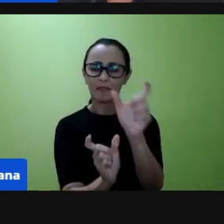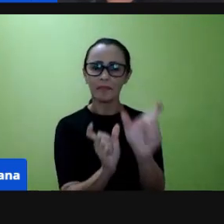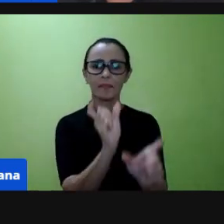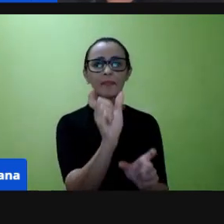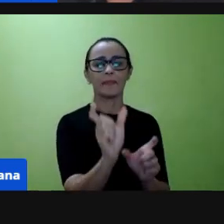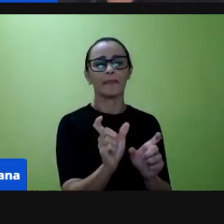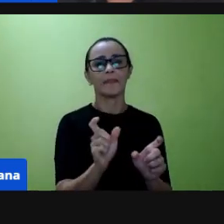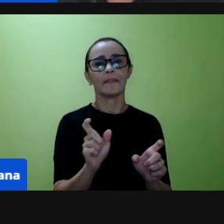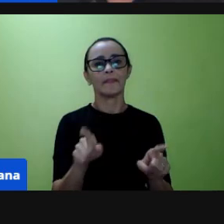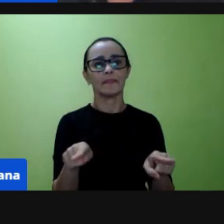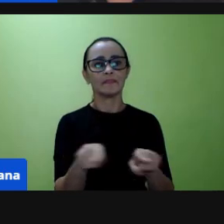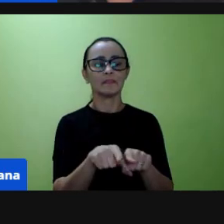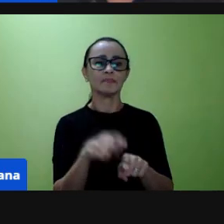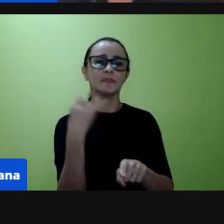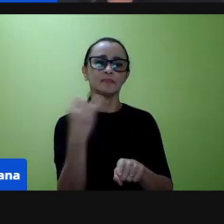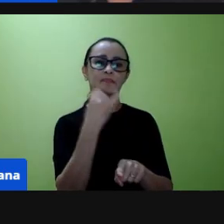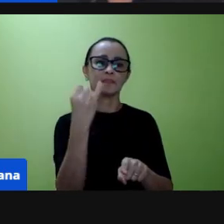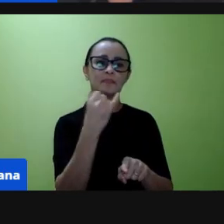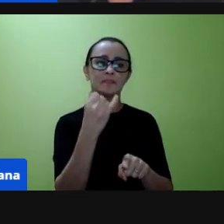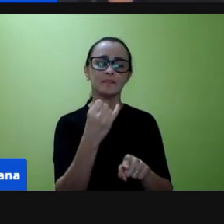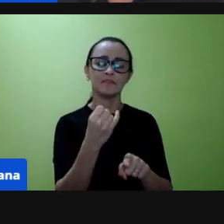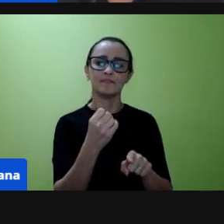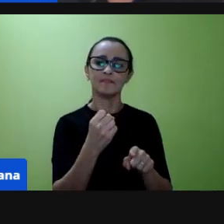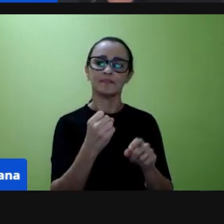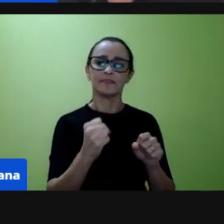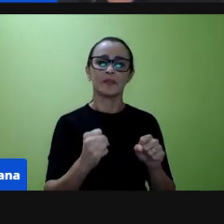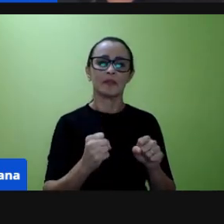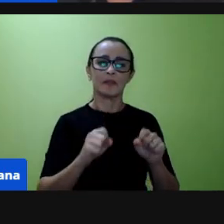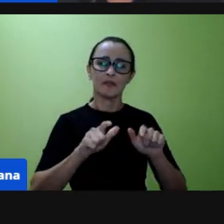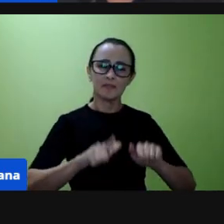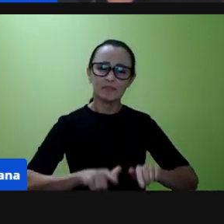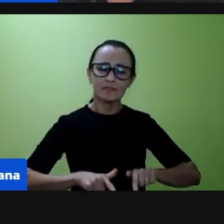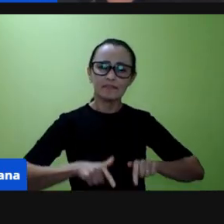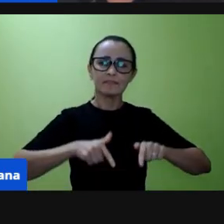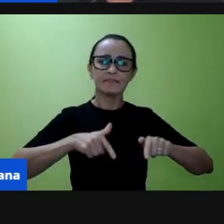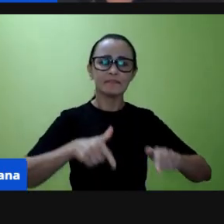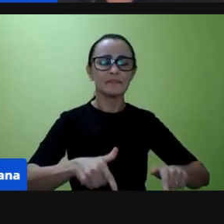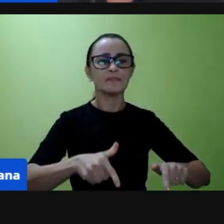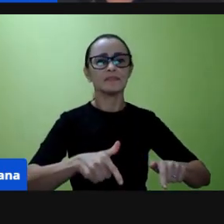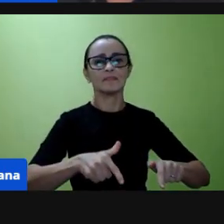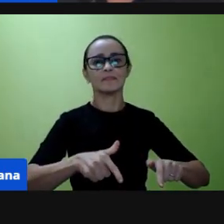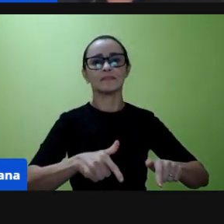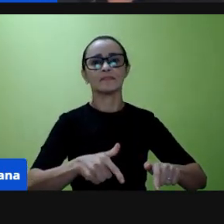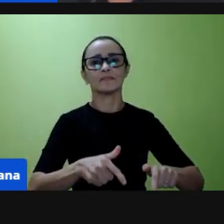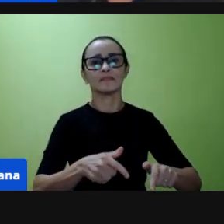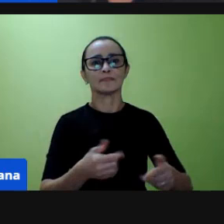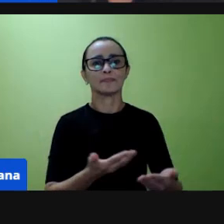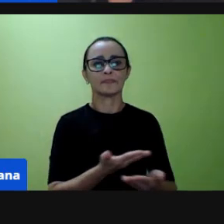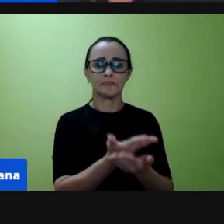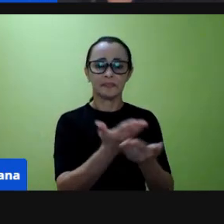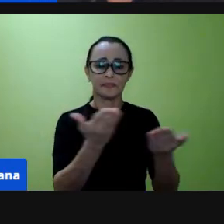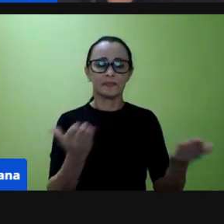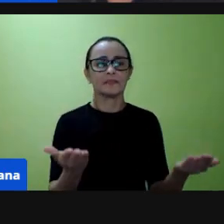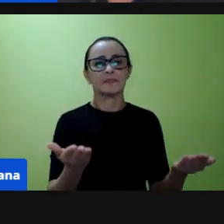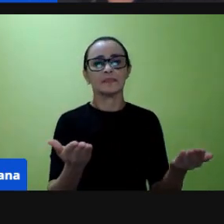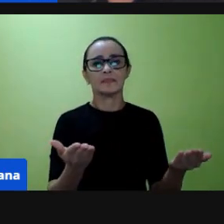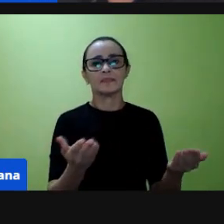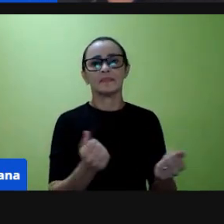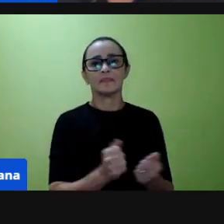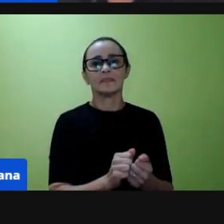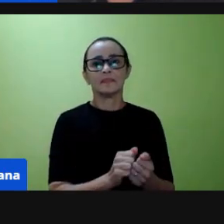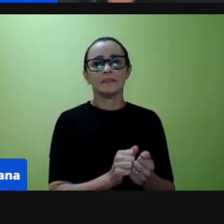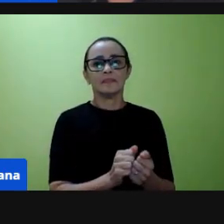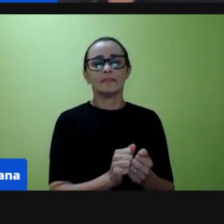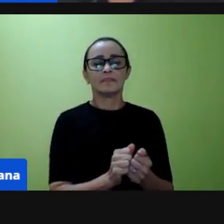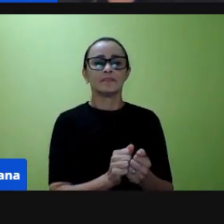empenho, né? A gente percebe na fala de vocês e também na fala dos nossos colegas, nas trocas que nós